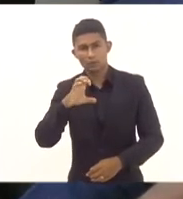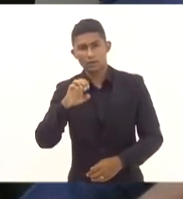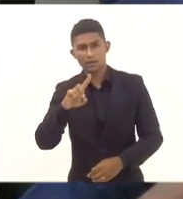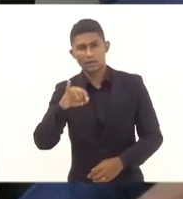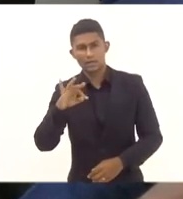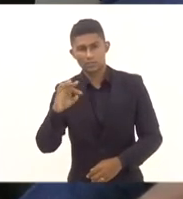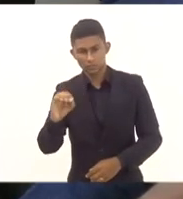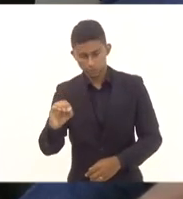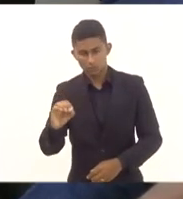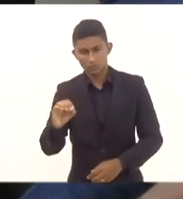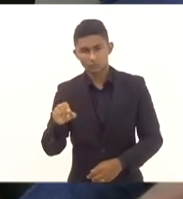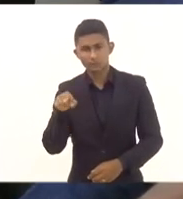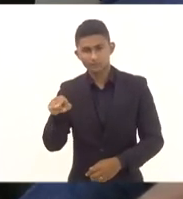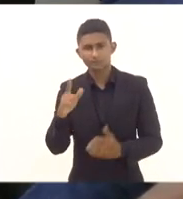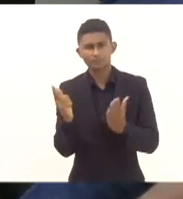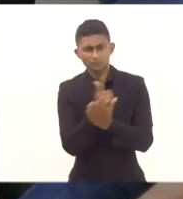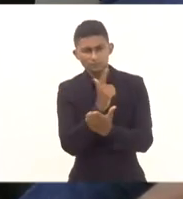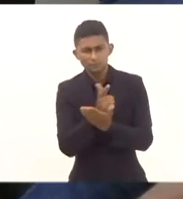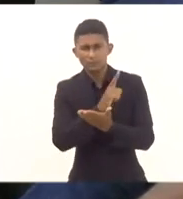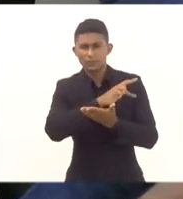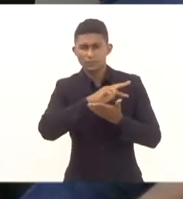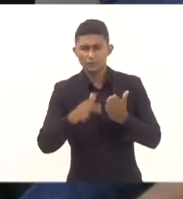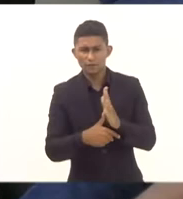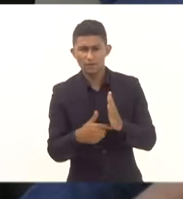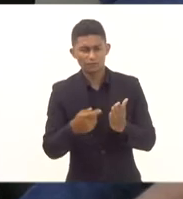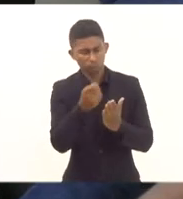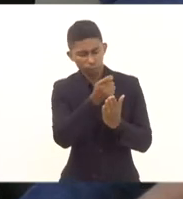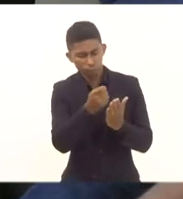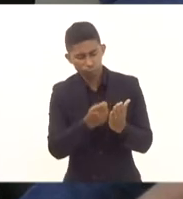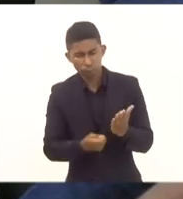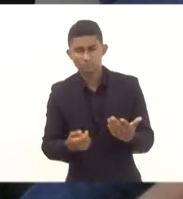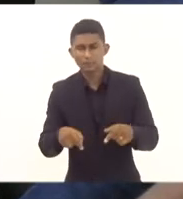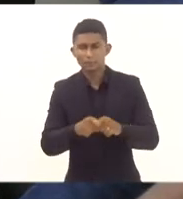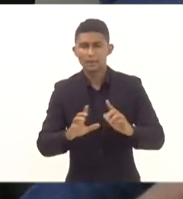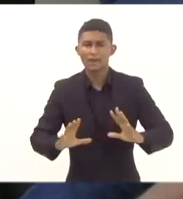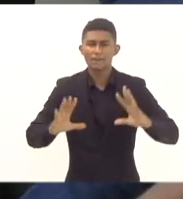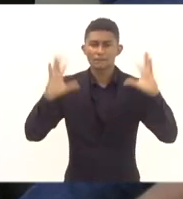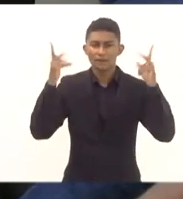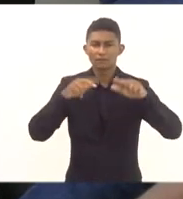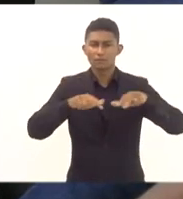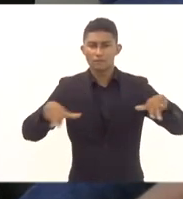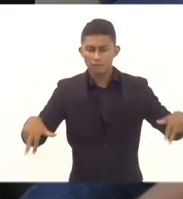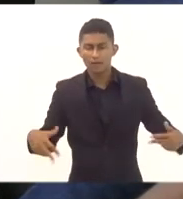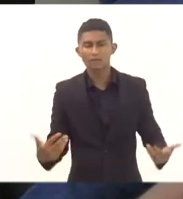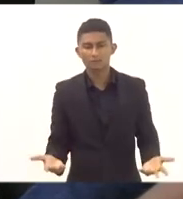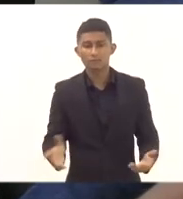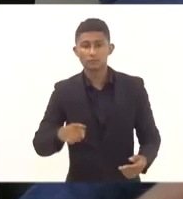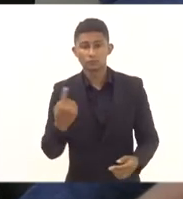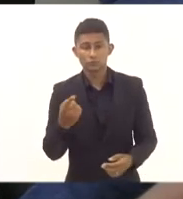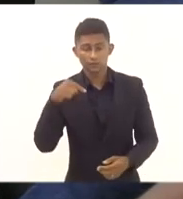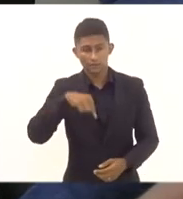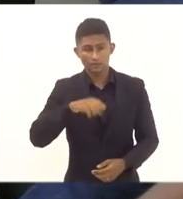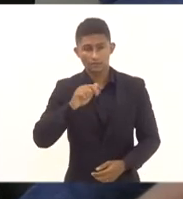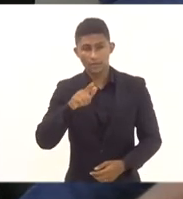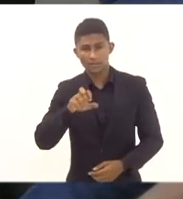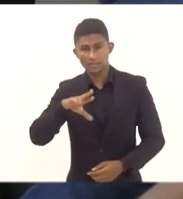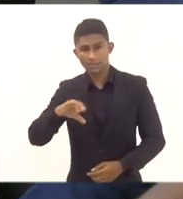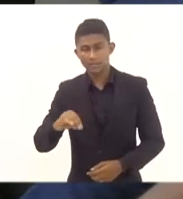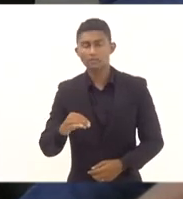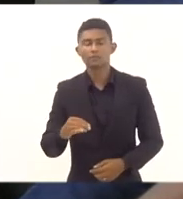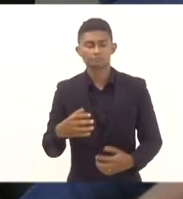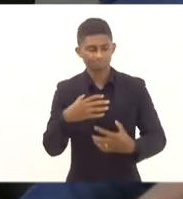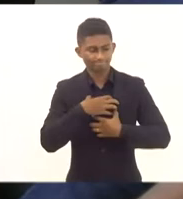Participei de diversos eventos na área o Bruno também então assim todos os nossos Na GR temos um carinho muito grande